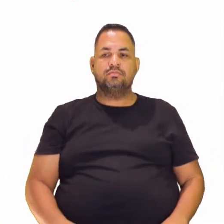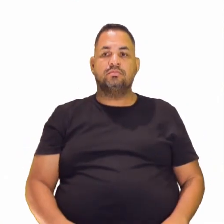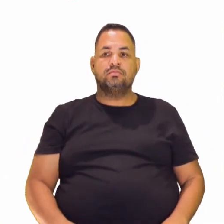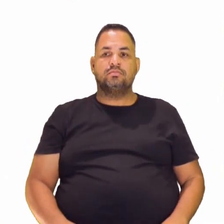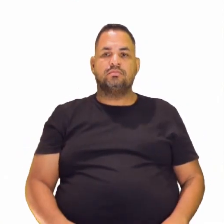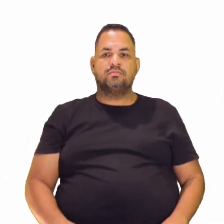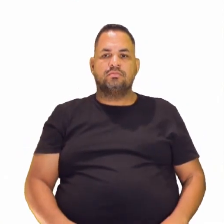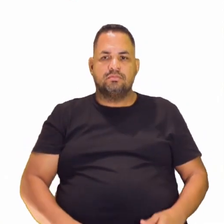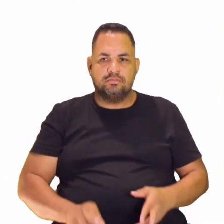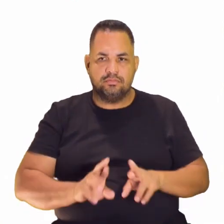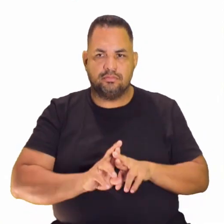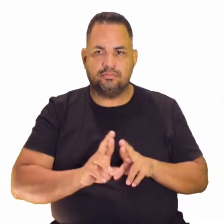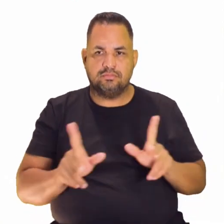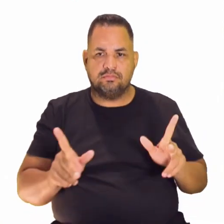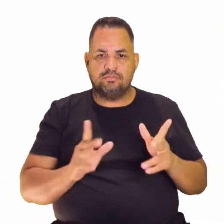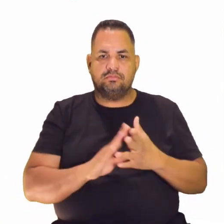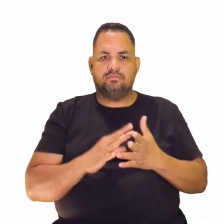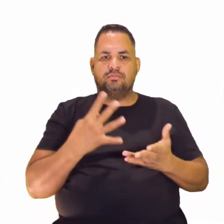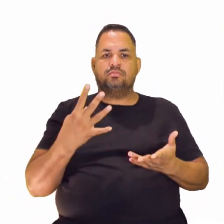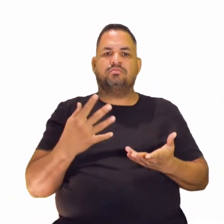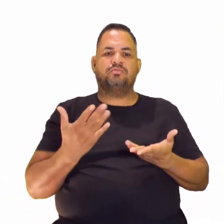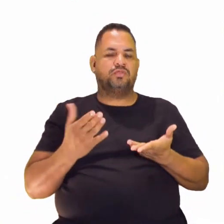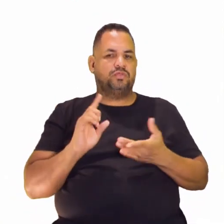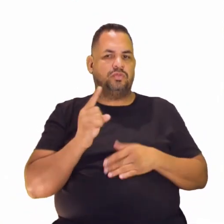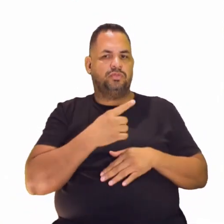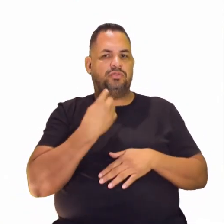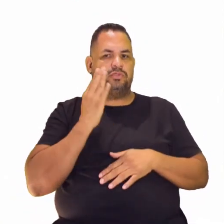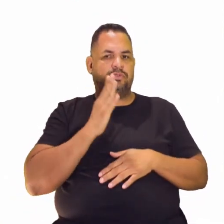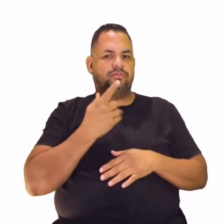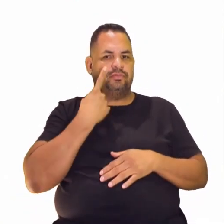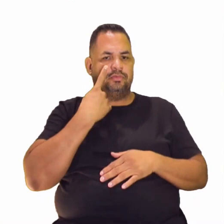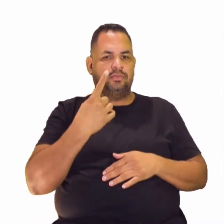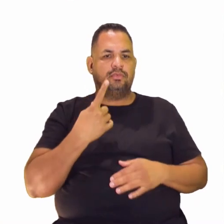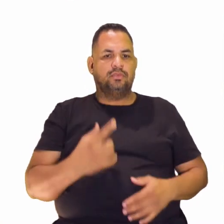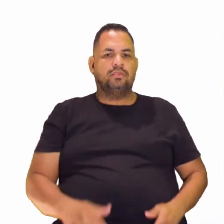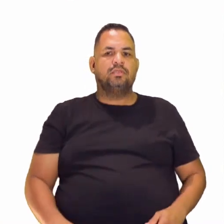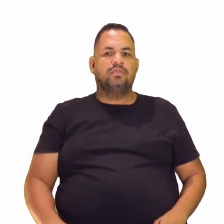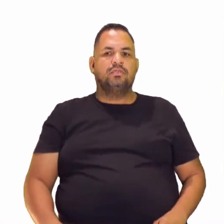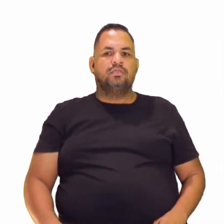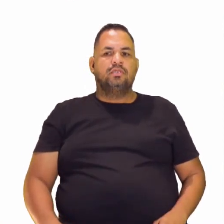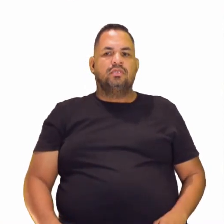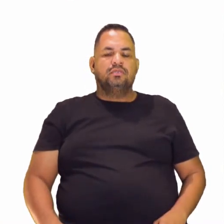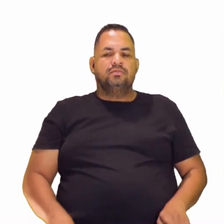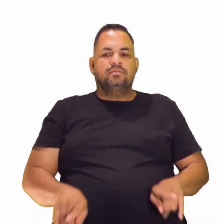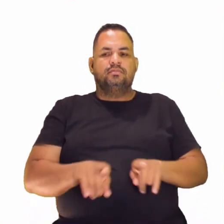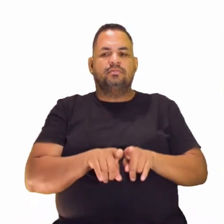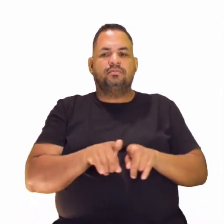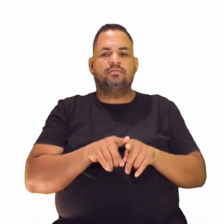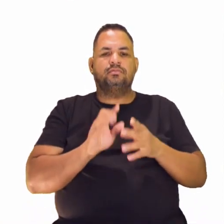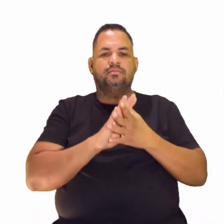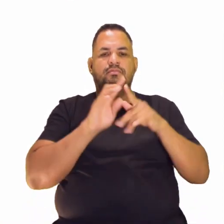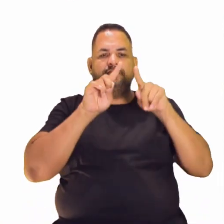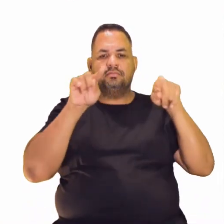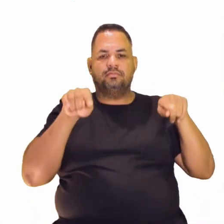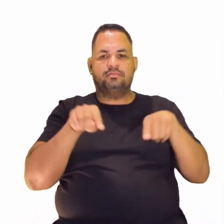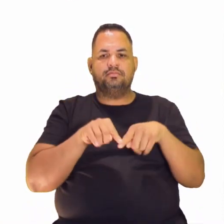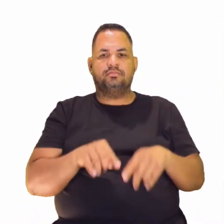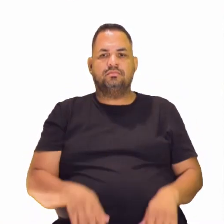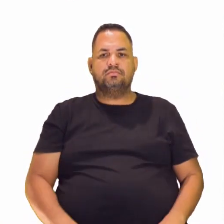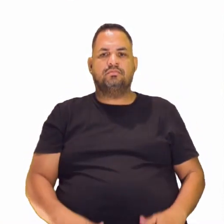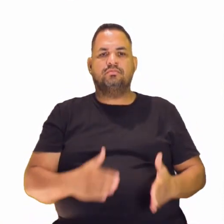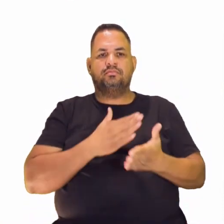Tá? Diferente dos quadros que nós vimos até agora, mas que está aqui também nos quadros do Jaira também.